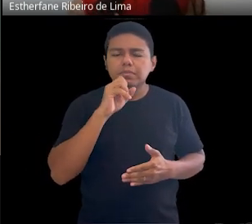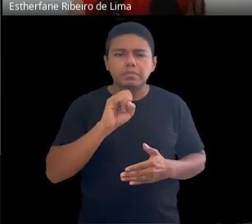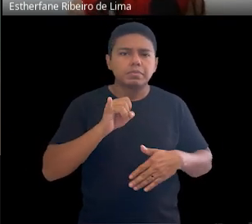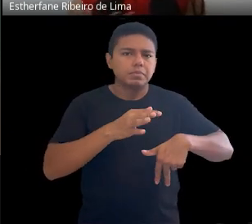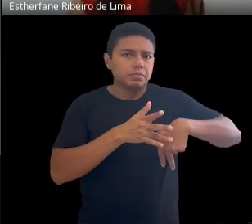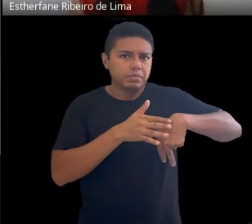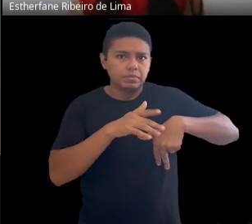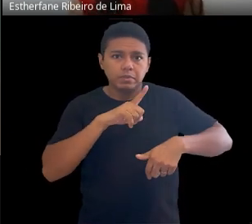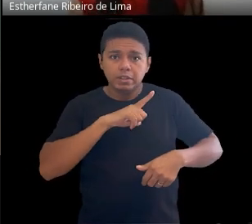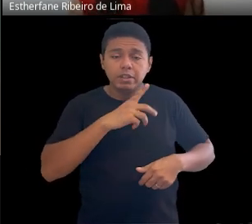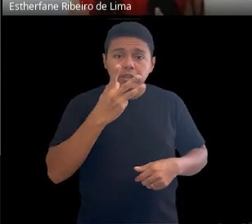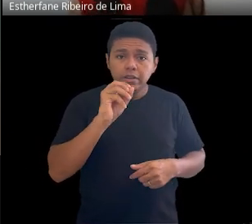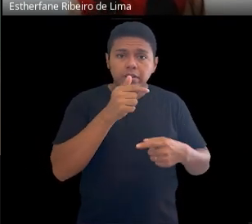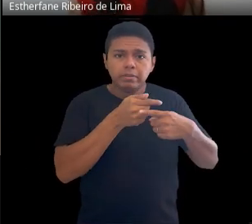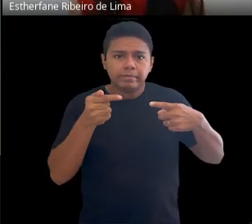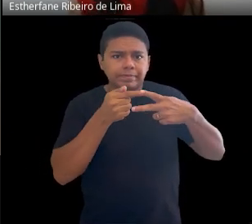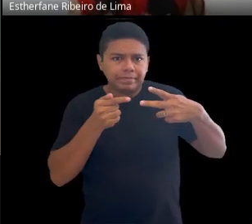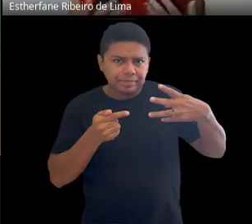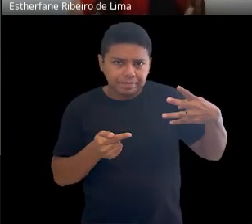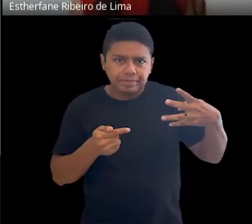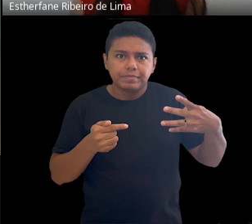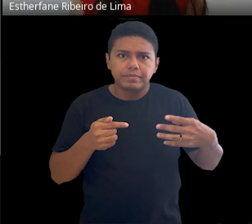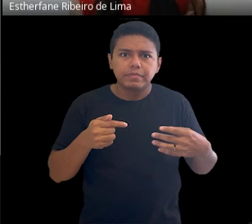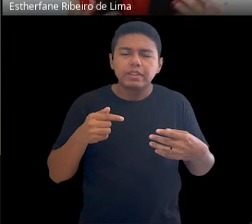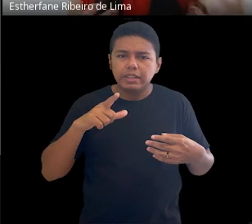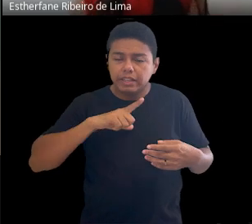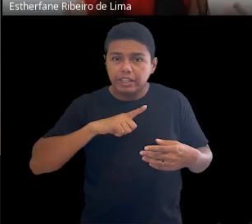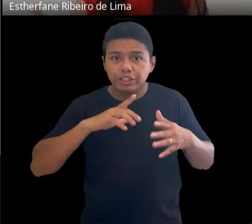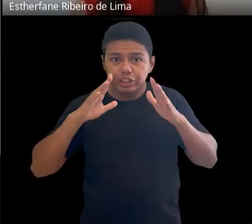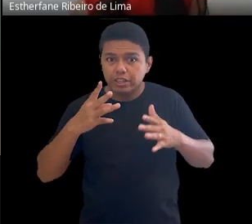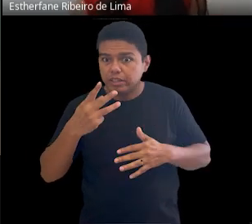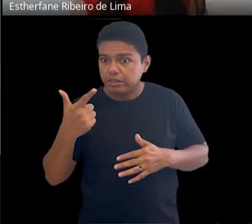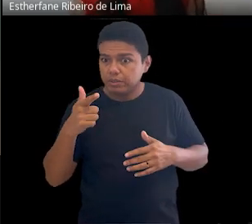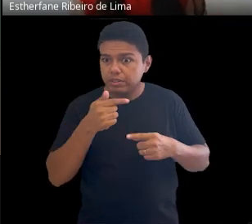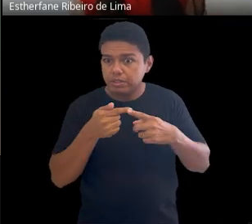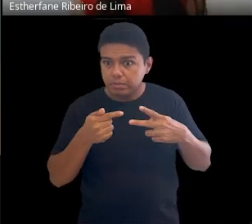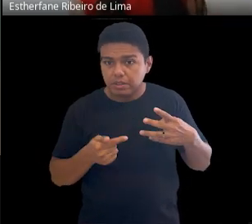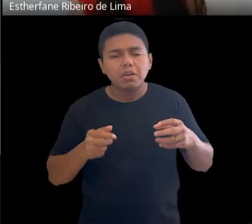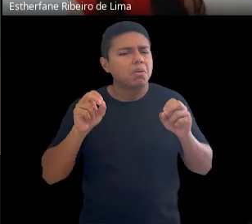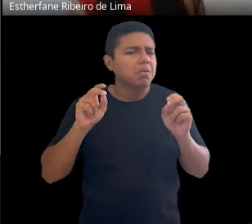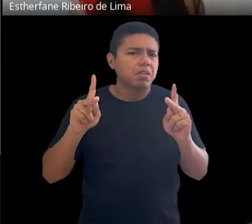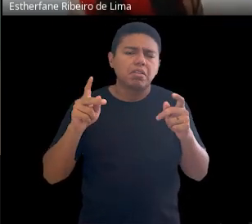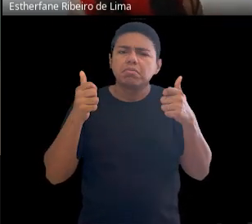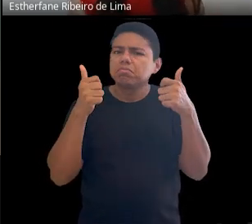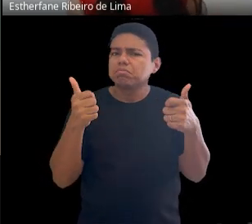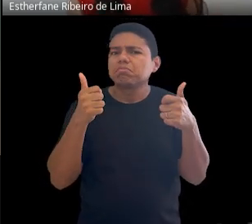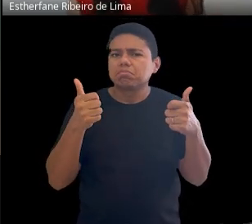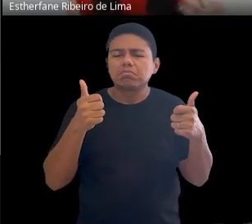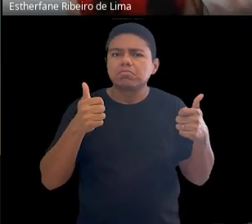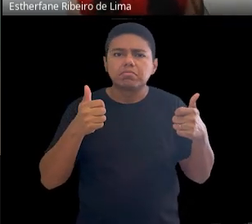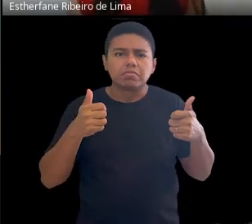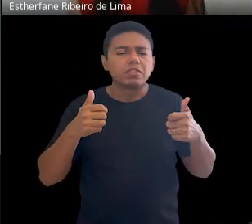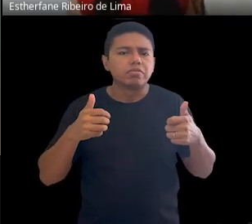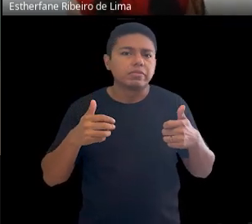30 semanas, uma altura de fundo de útero de 32, está tudo ok. Está em um crescimento adequado do bebê através do exame clínico.